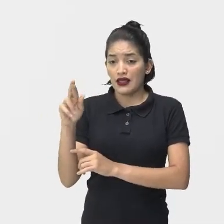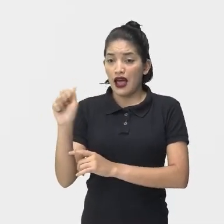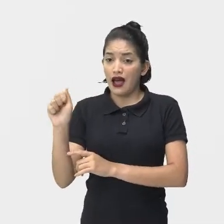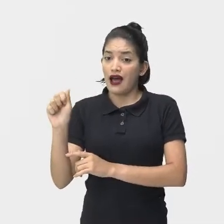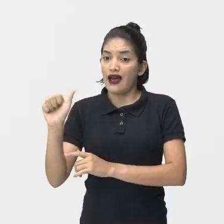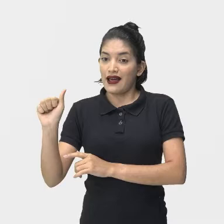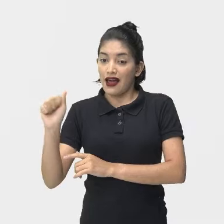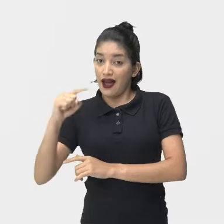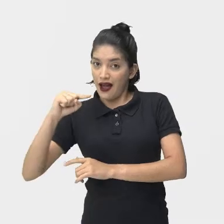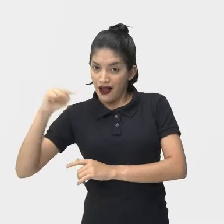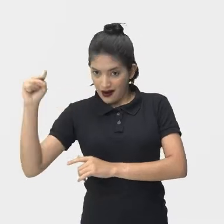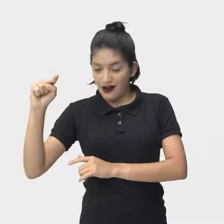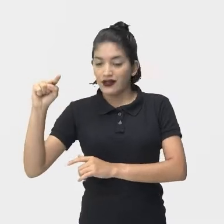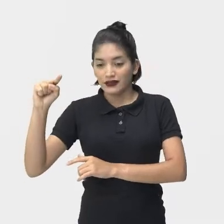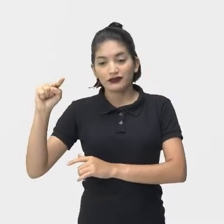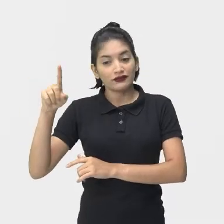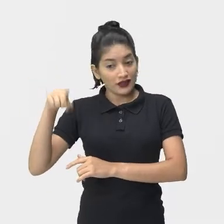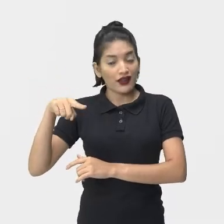terminará, não é isso?